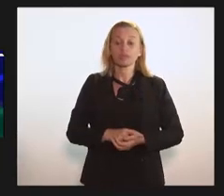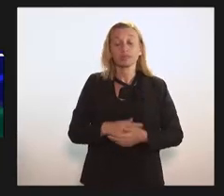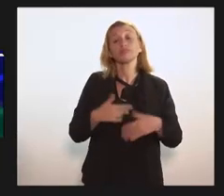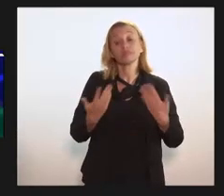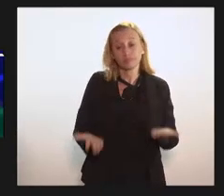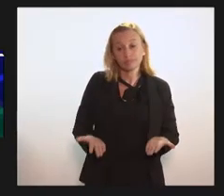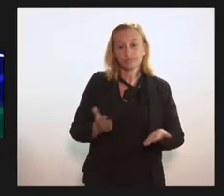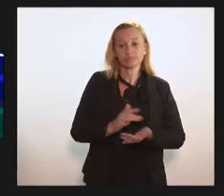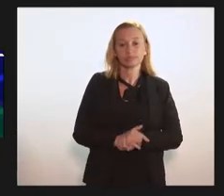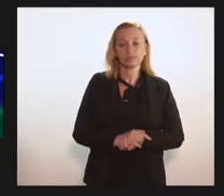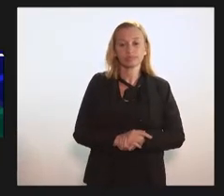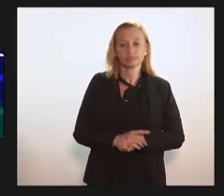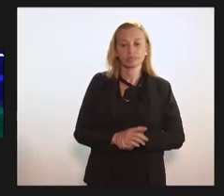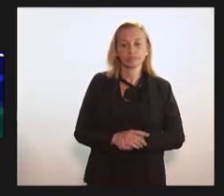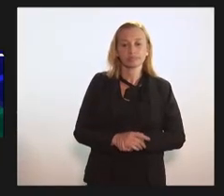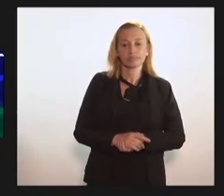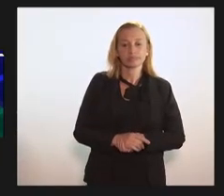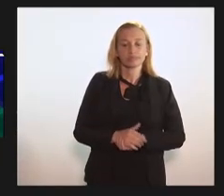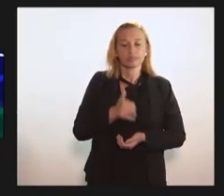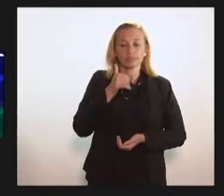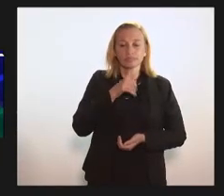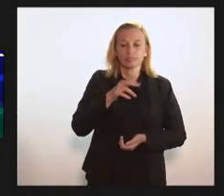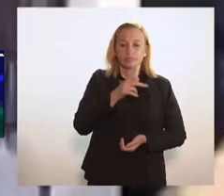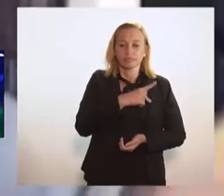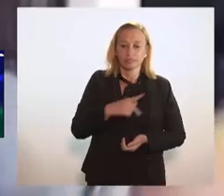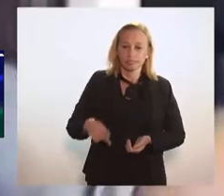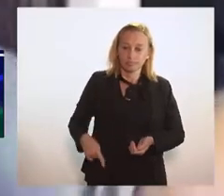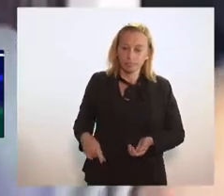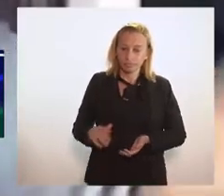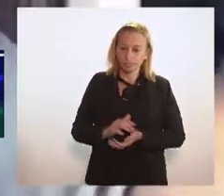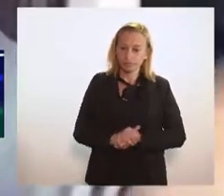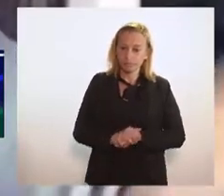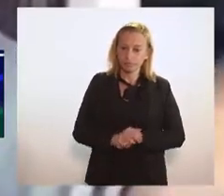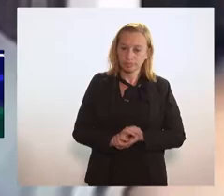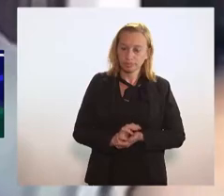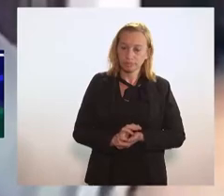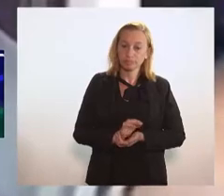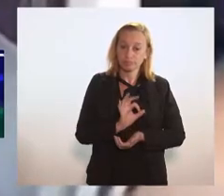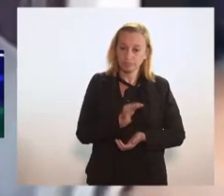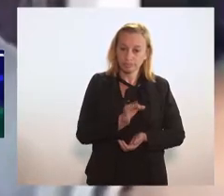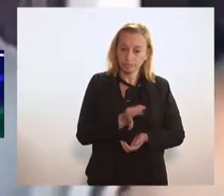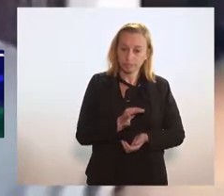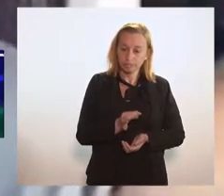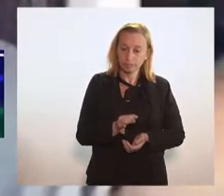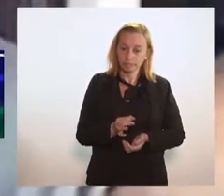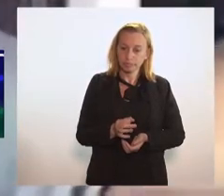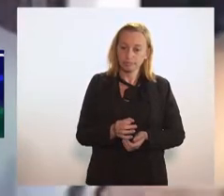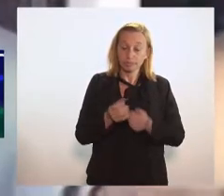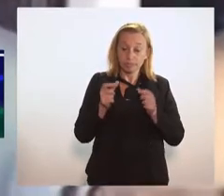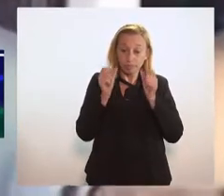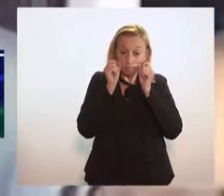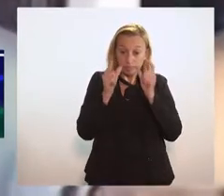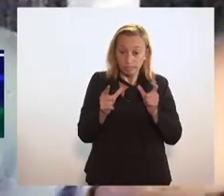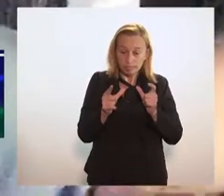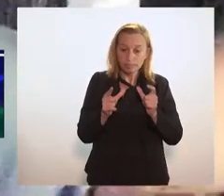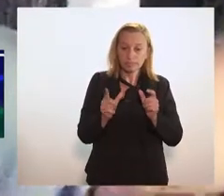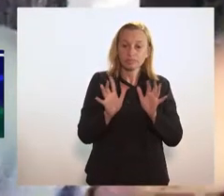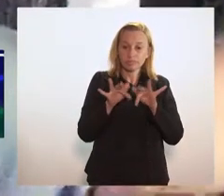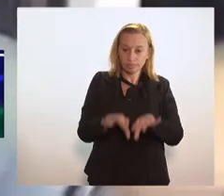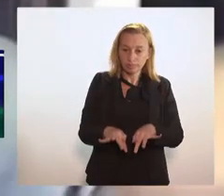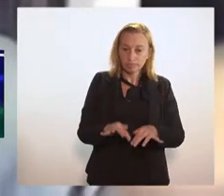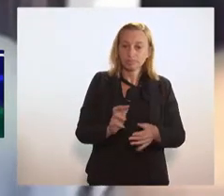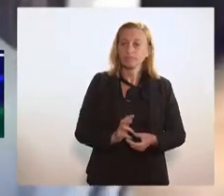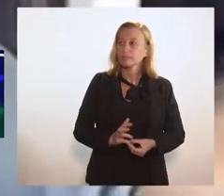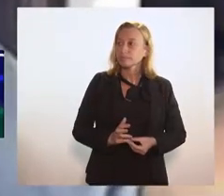Então, nobre presidente, eu estou fazendo exatamente esta alerta, concluindo, né? Estou fazendo